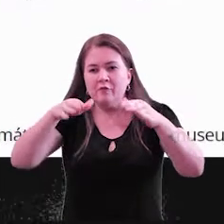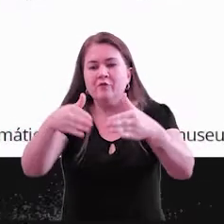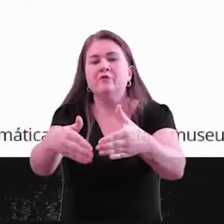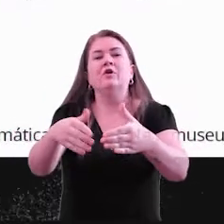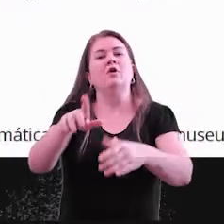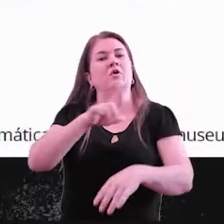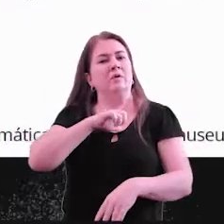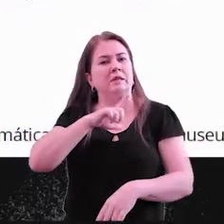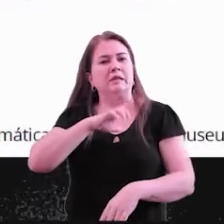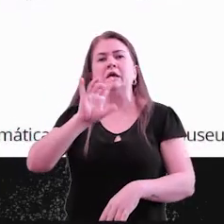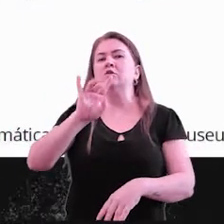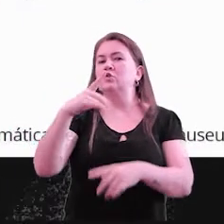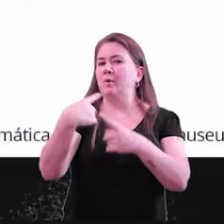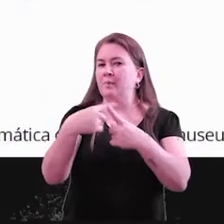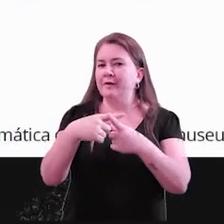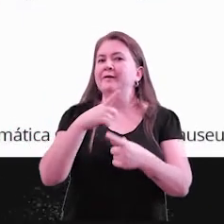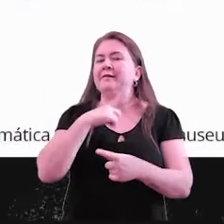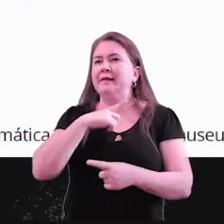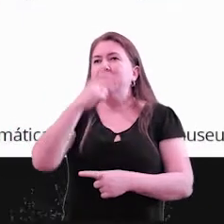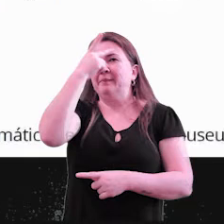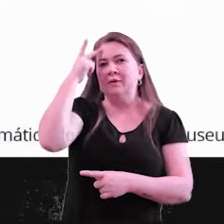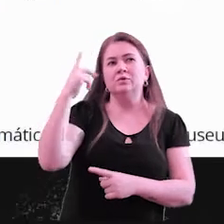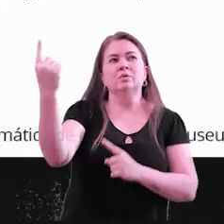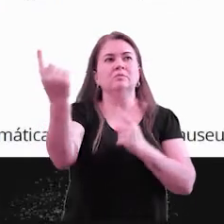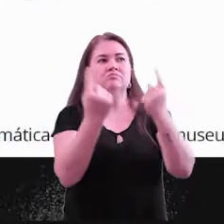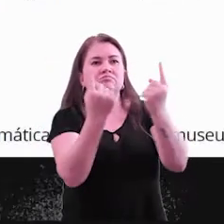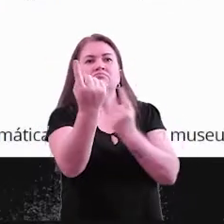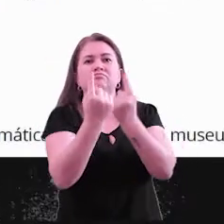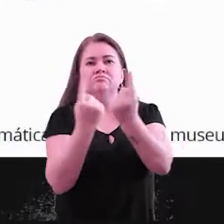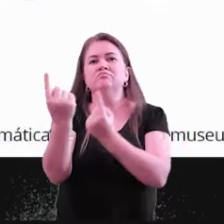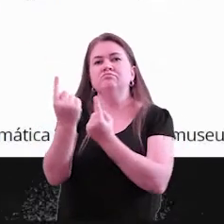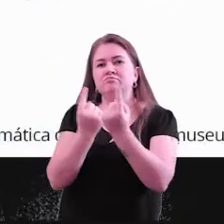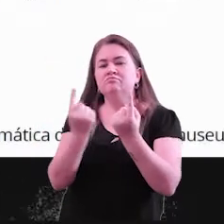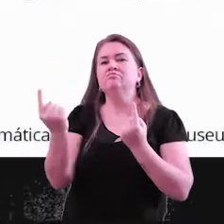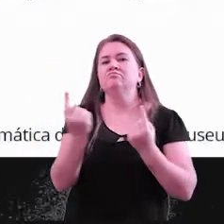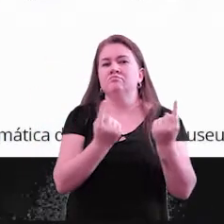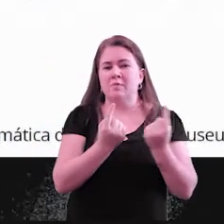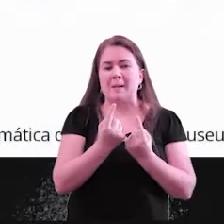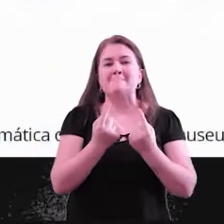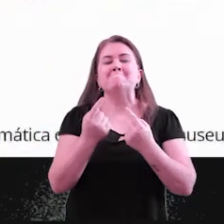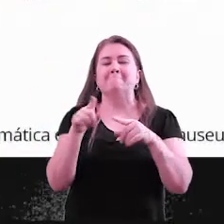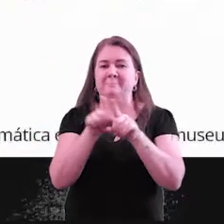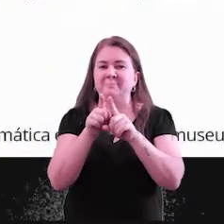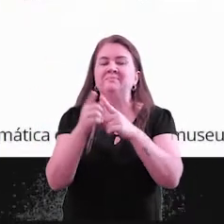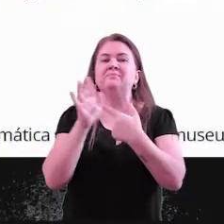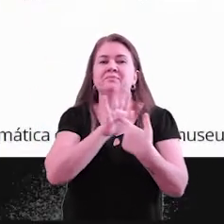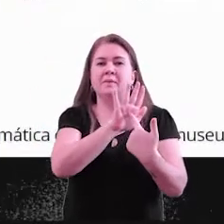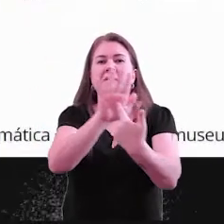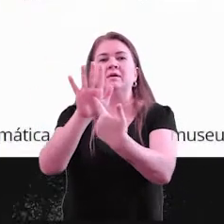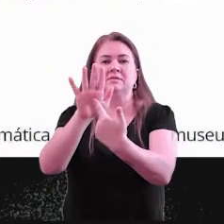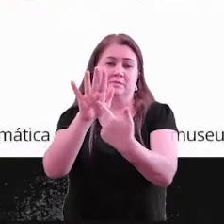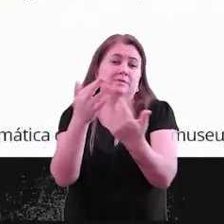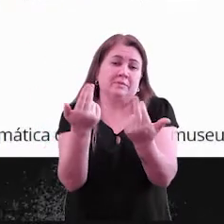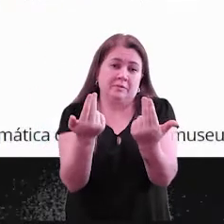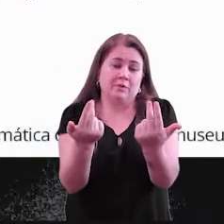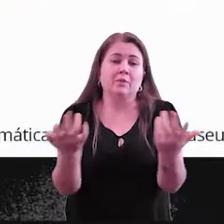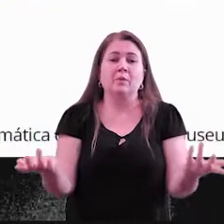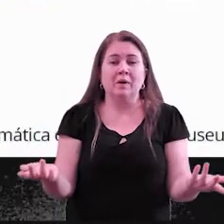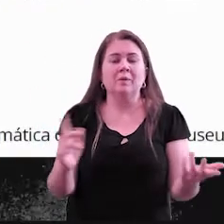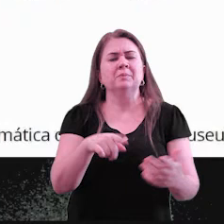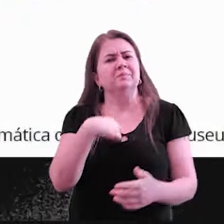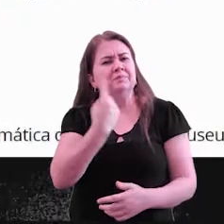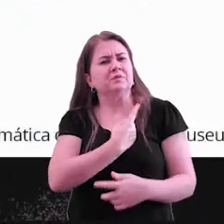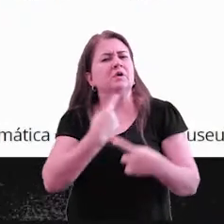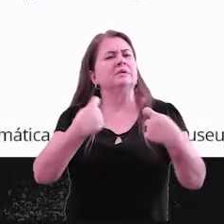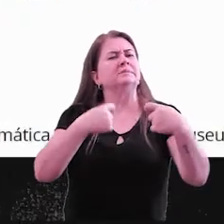exposição, consequentemente, a gente precisa pensar quem é esse público. E o público de museu é um público